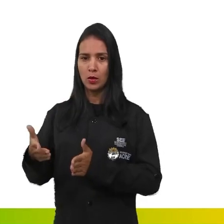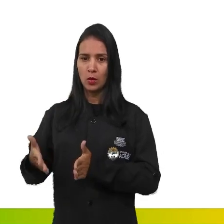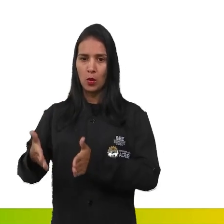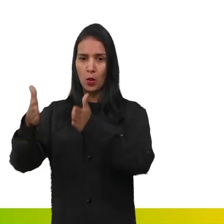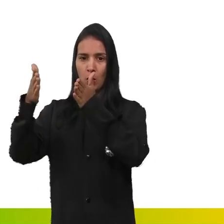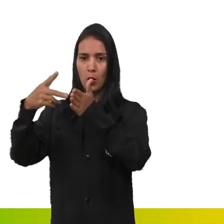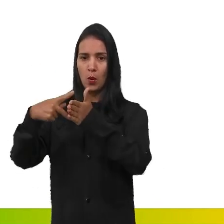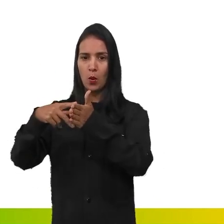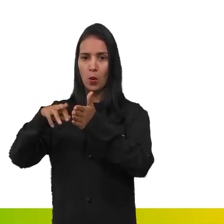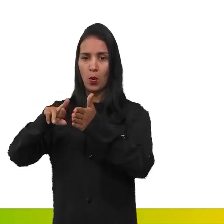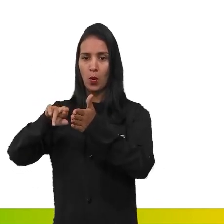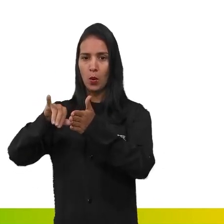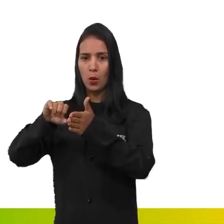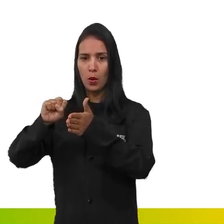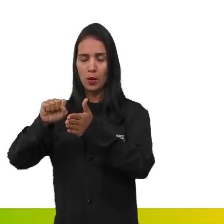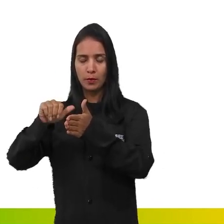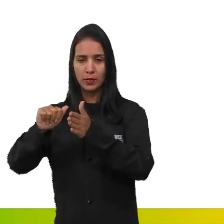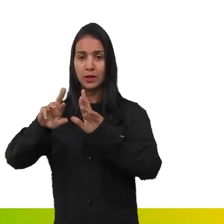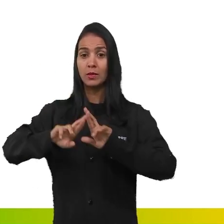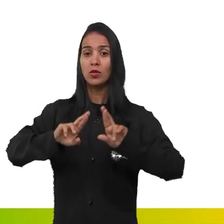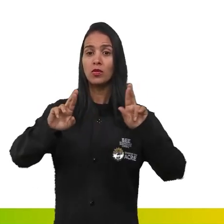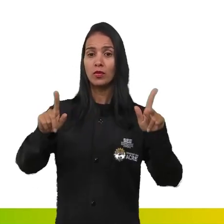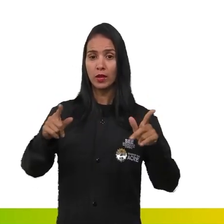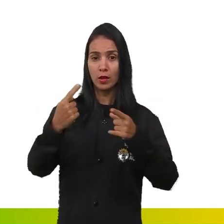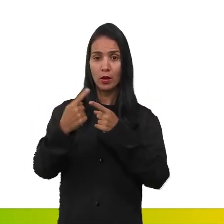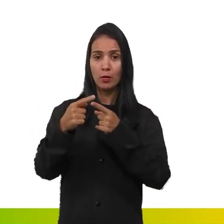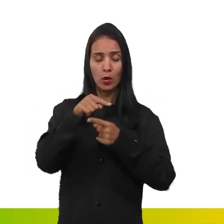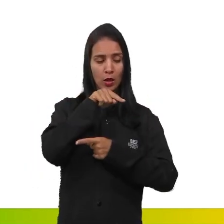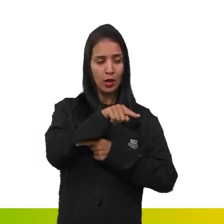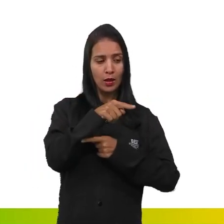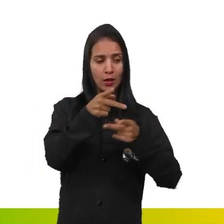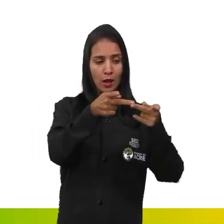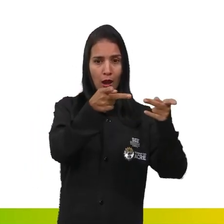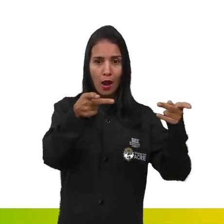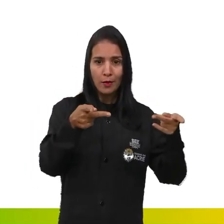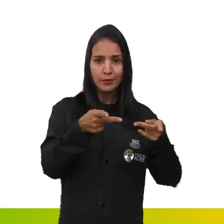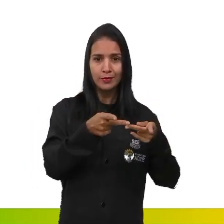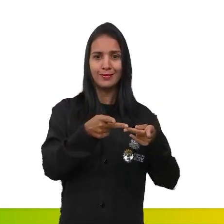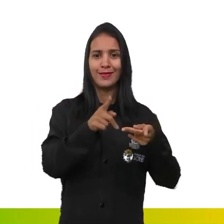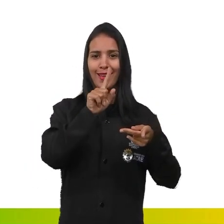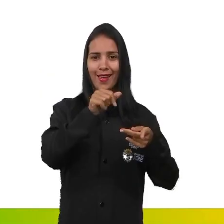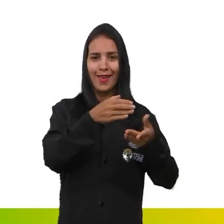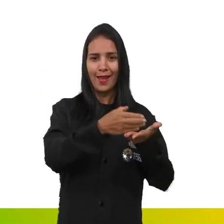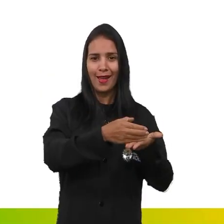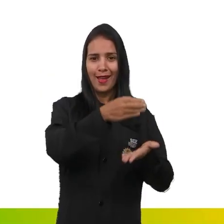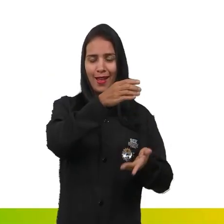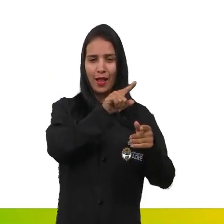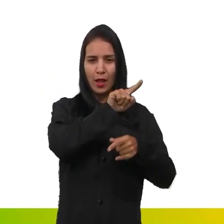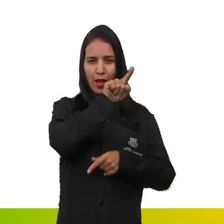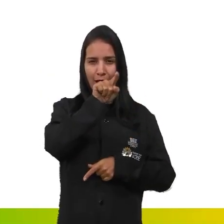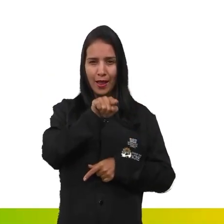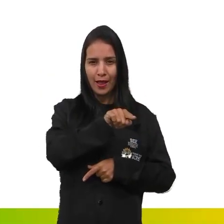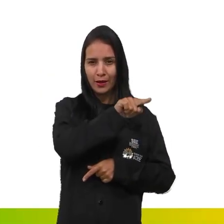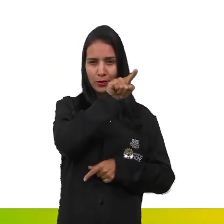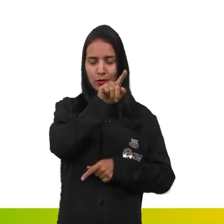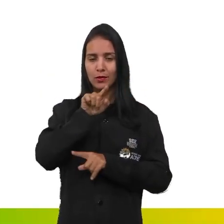no plano alfa. Os dois estão com a base lá. E eu indiquei que eles dois têm uma altura H